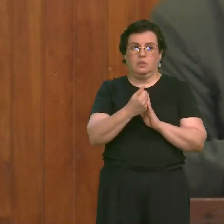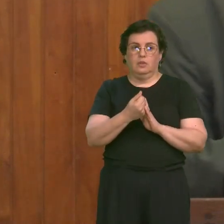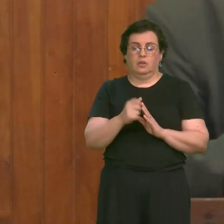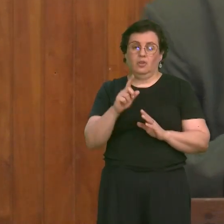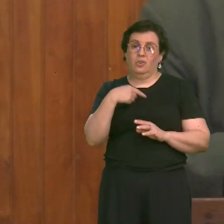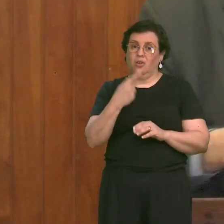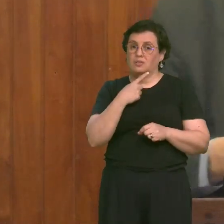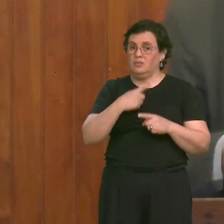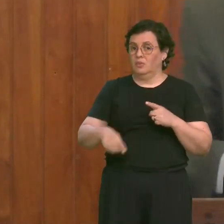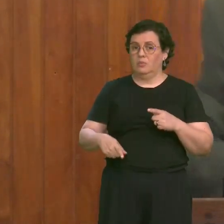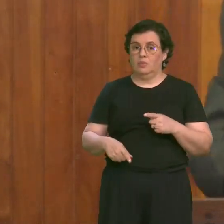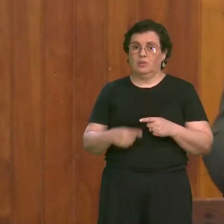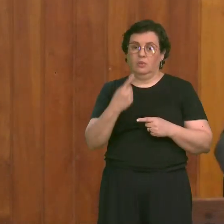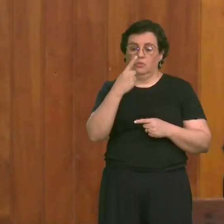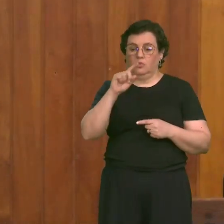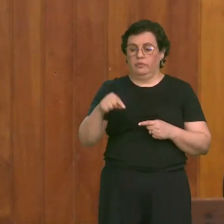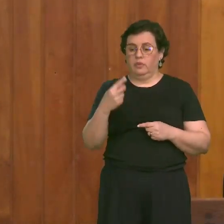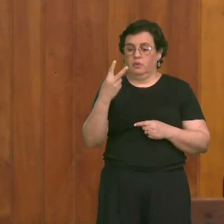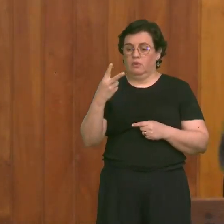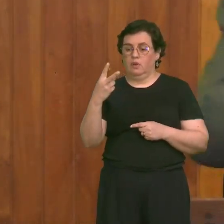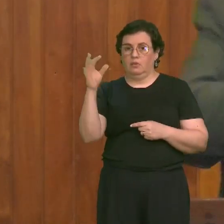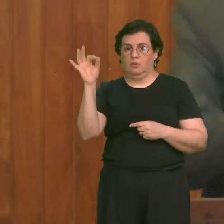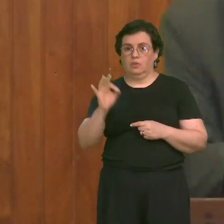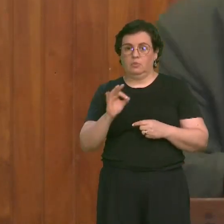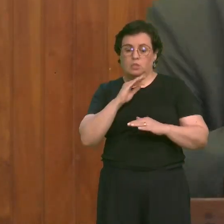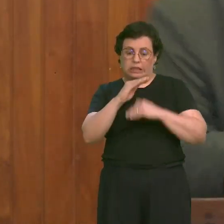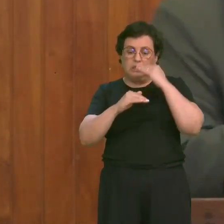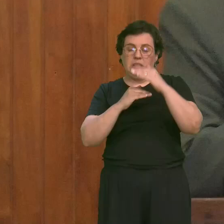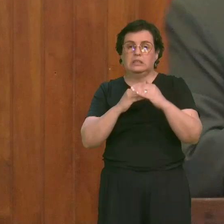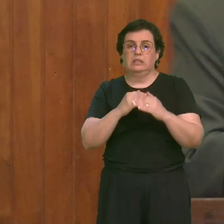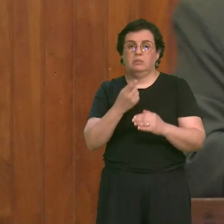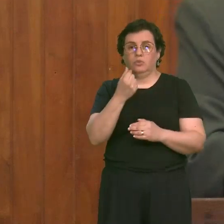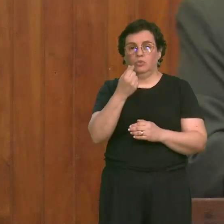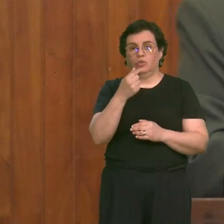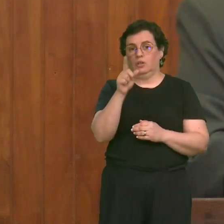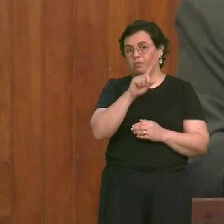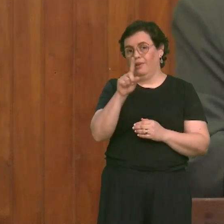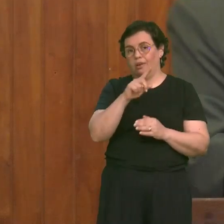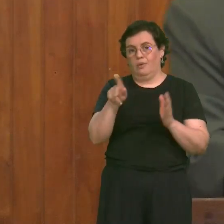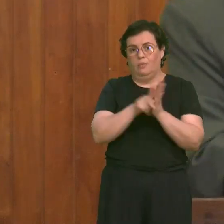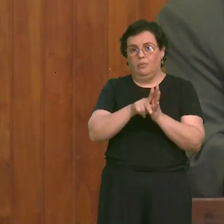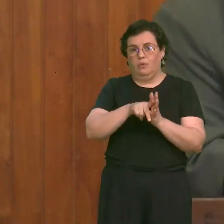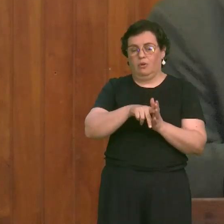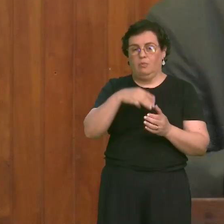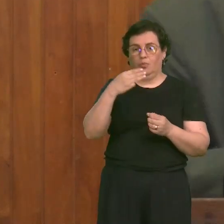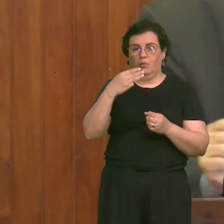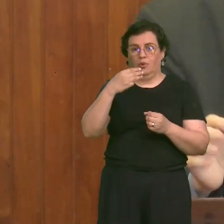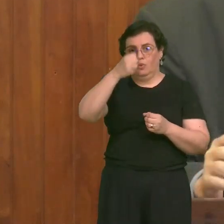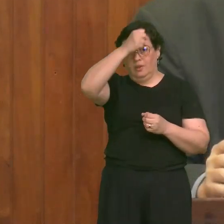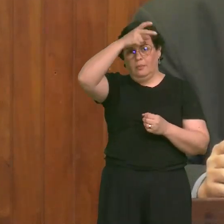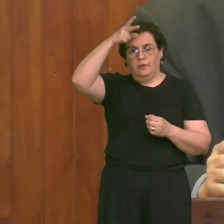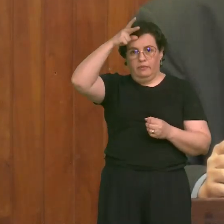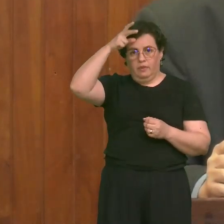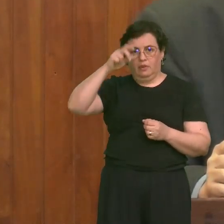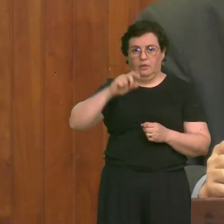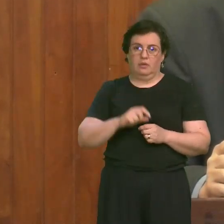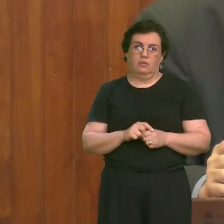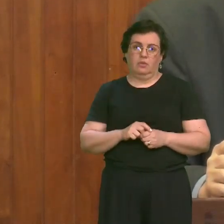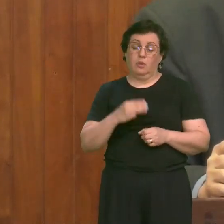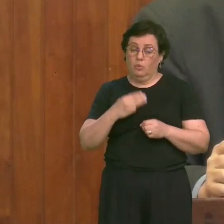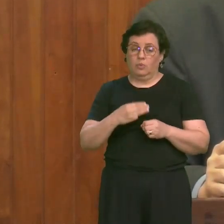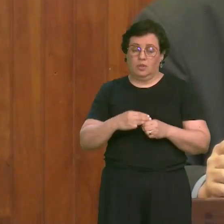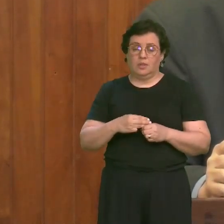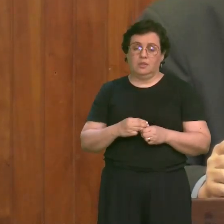1,2 Vereador Danilo sobre aquela verba que não é do município tem que ser sobre a corrente